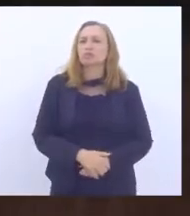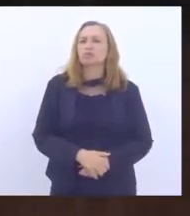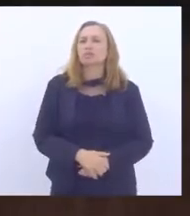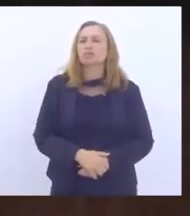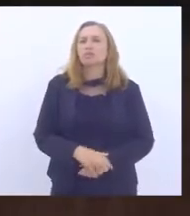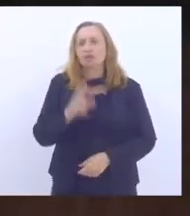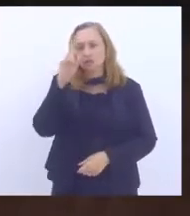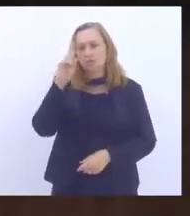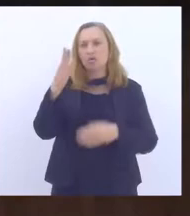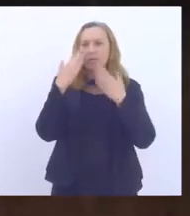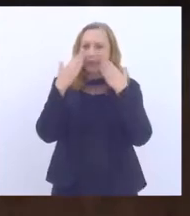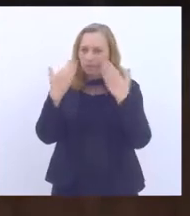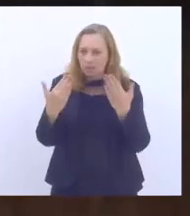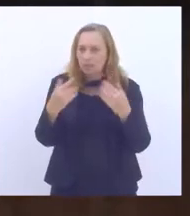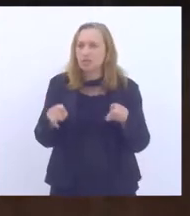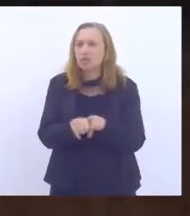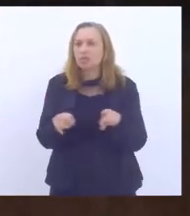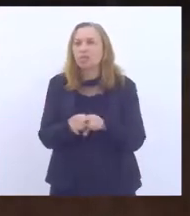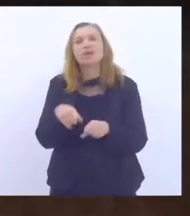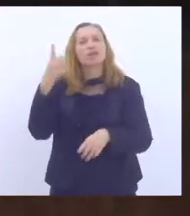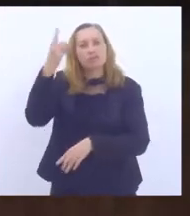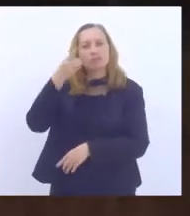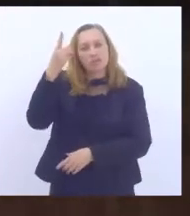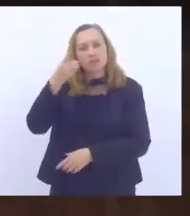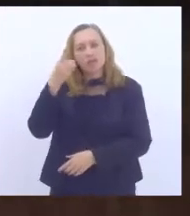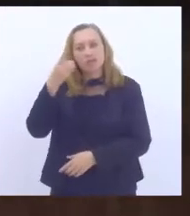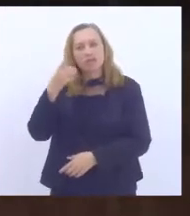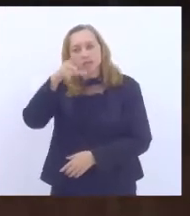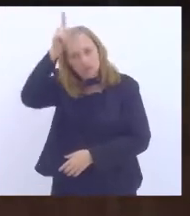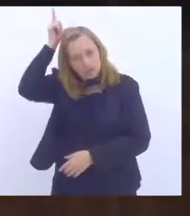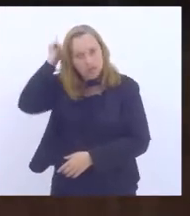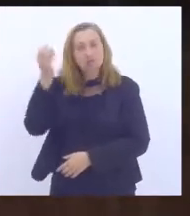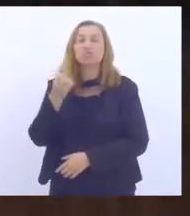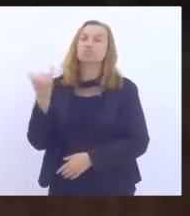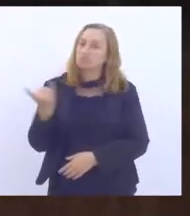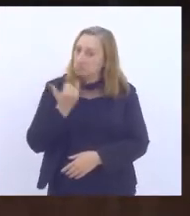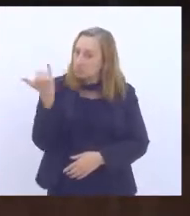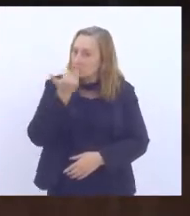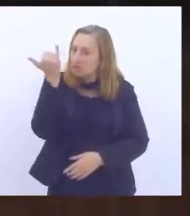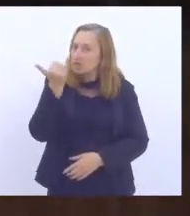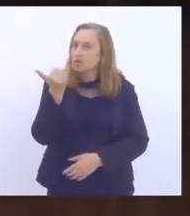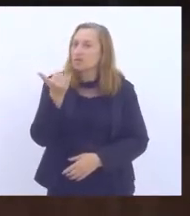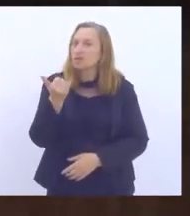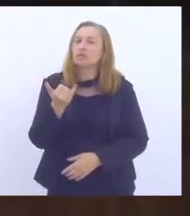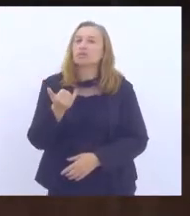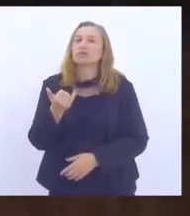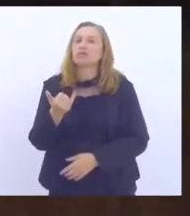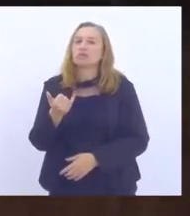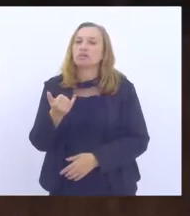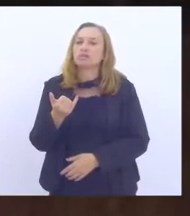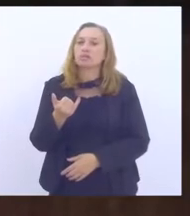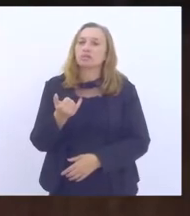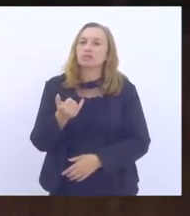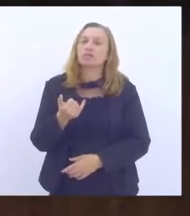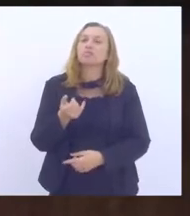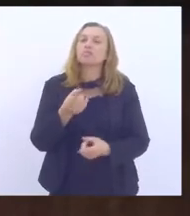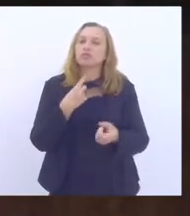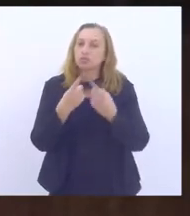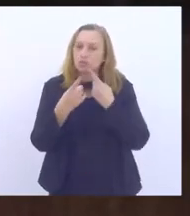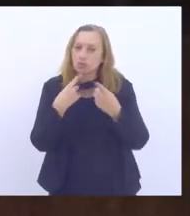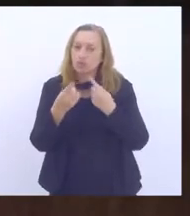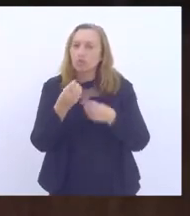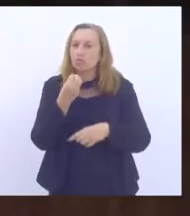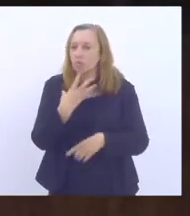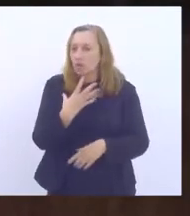vossa excelência apresentou também Deputado Luiz pao.sem encaminhamentos importantes e garante aí o maior debate